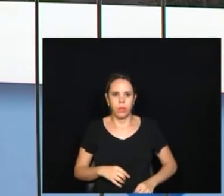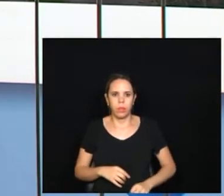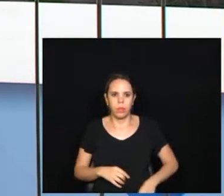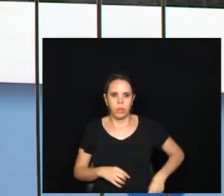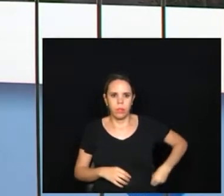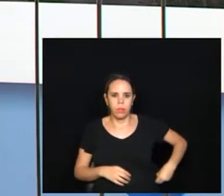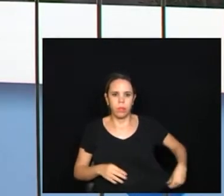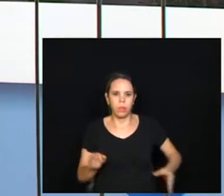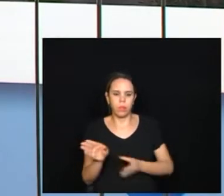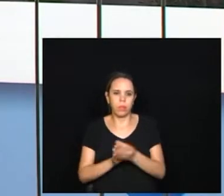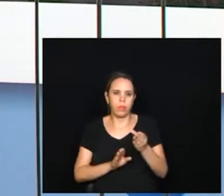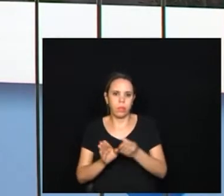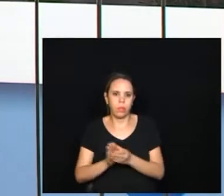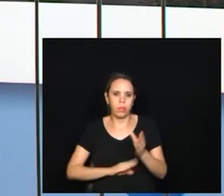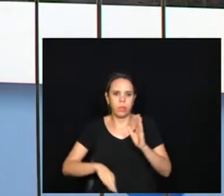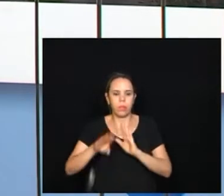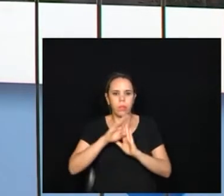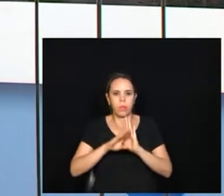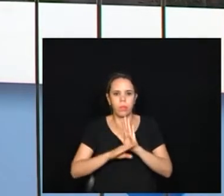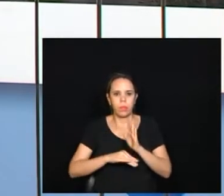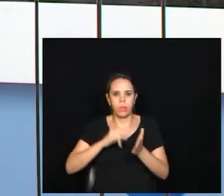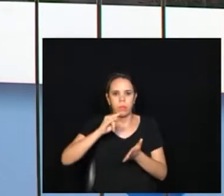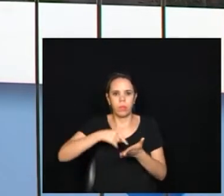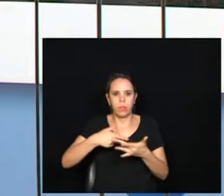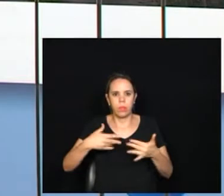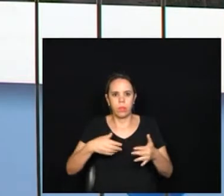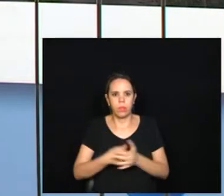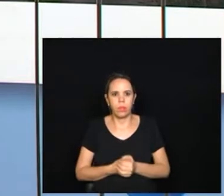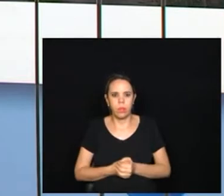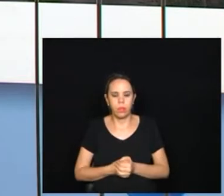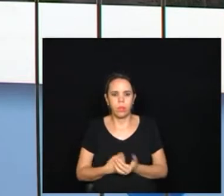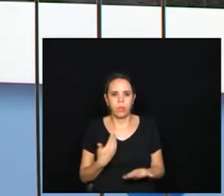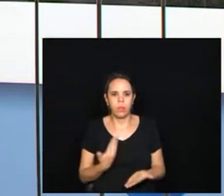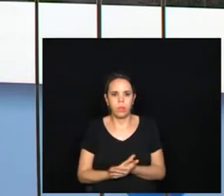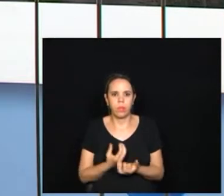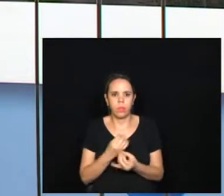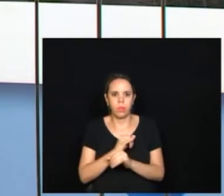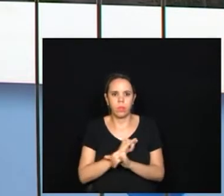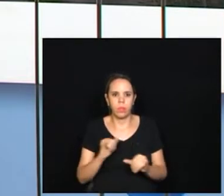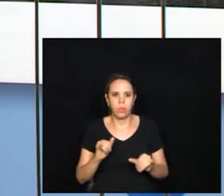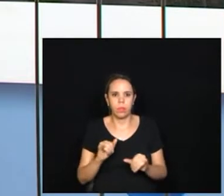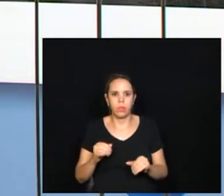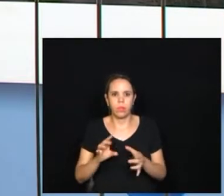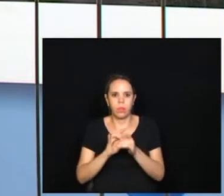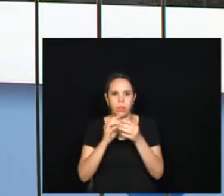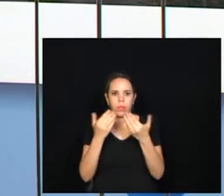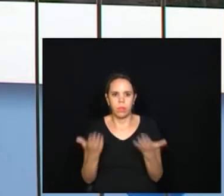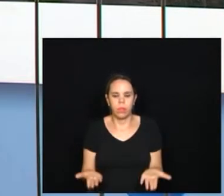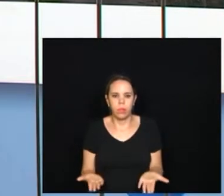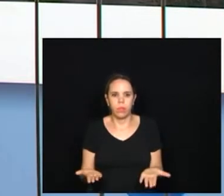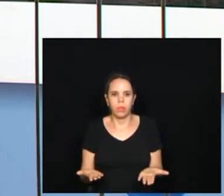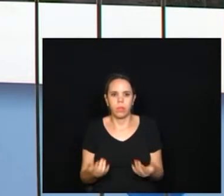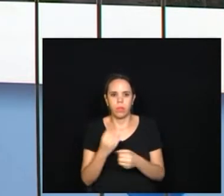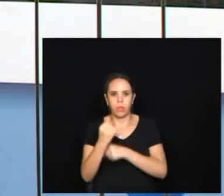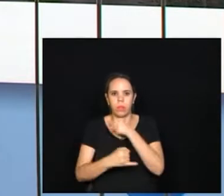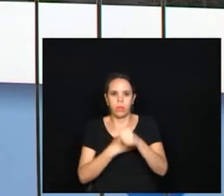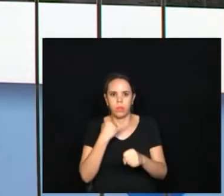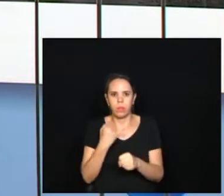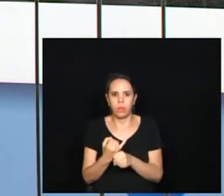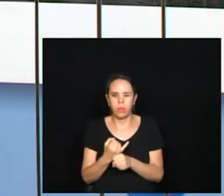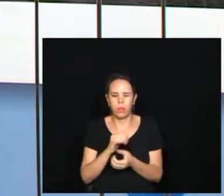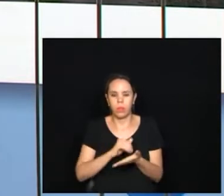e orientar sobre procedimentos, documentação e até mesmo informações que estão disponíveis no portal